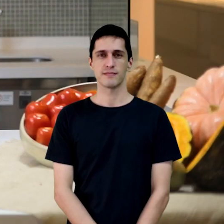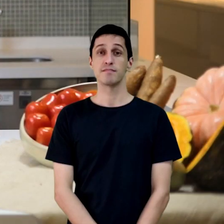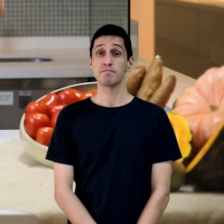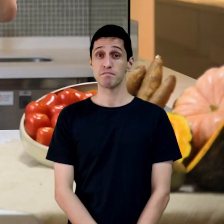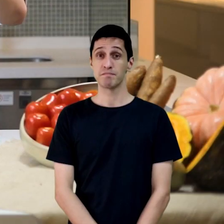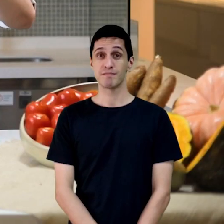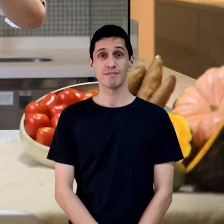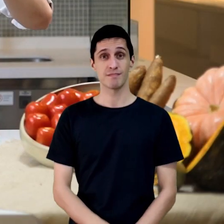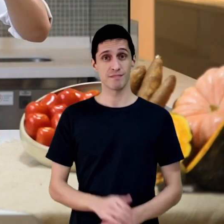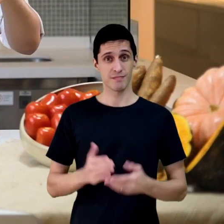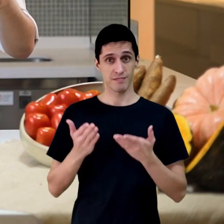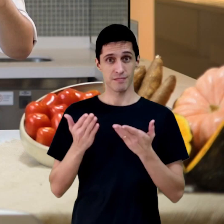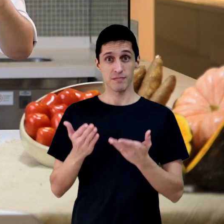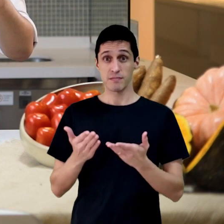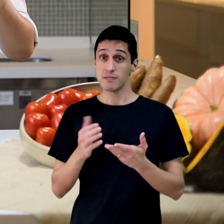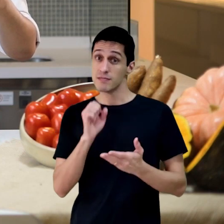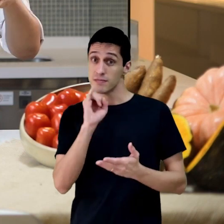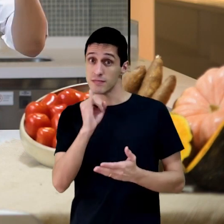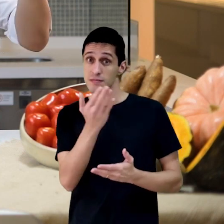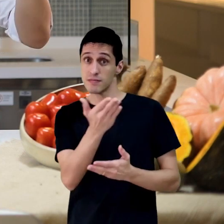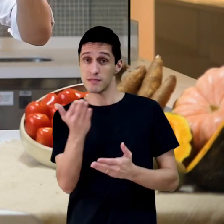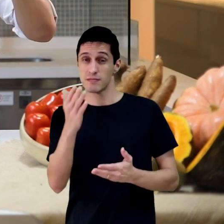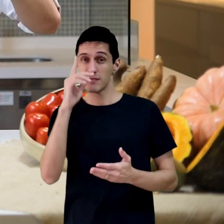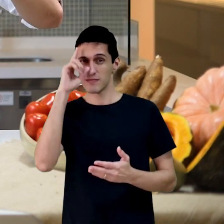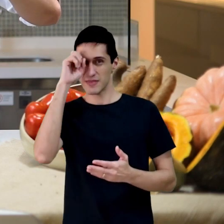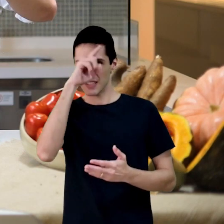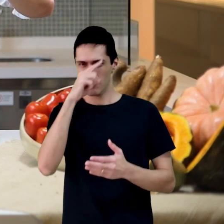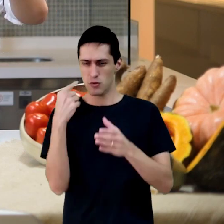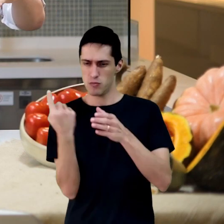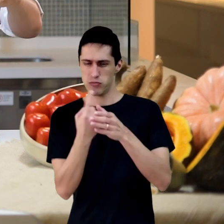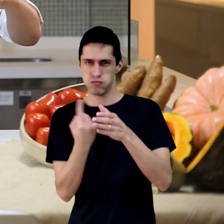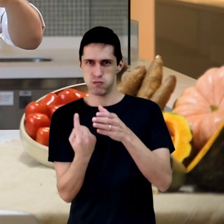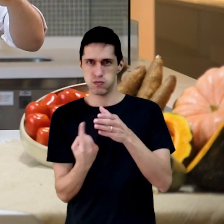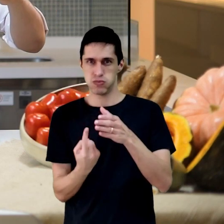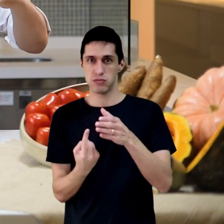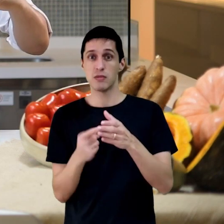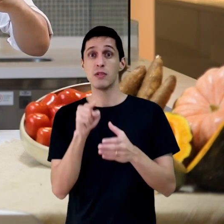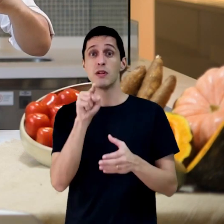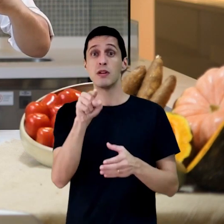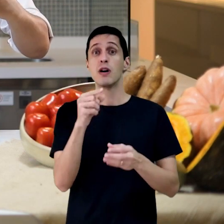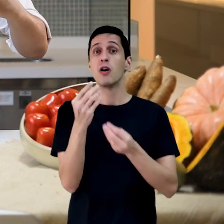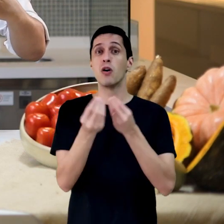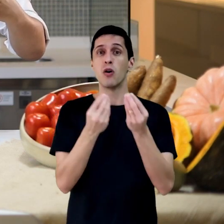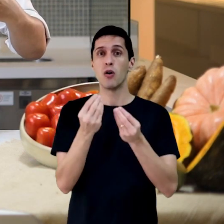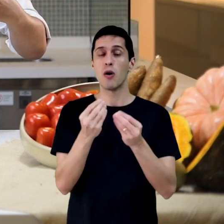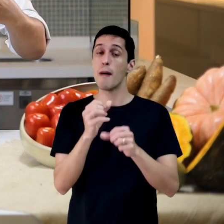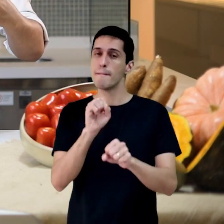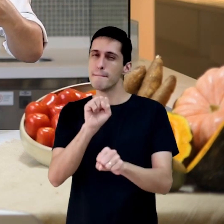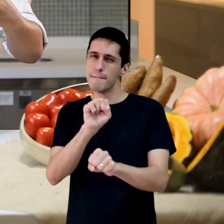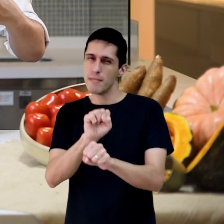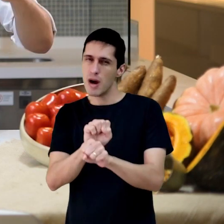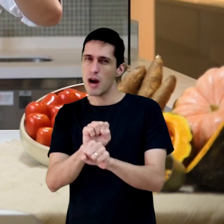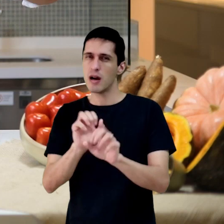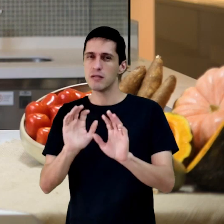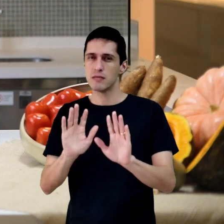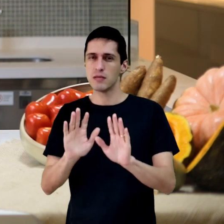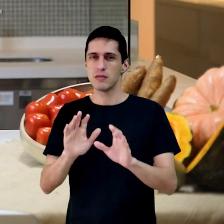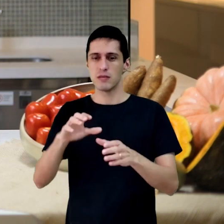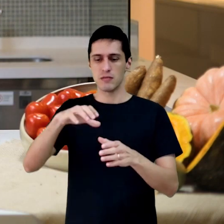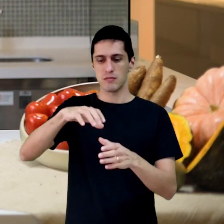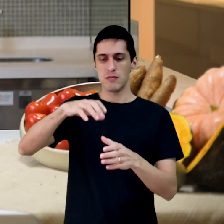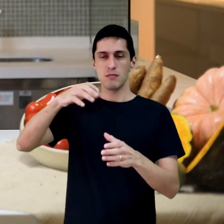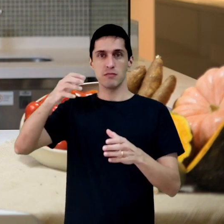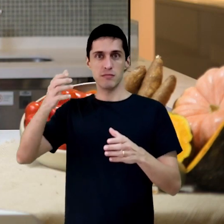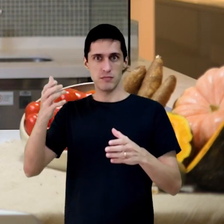Aqui, pessoal, tiver alguma dificuldade para poder bater, vocês vão fazer o seguinte, ó, vão parar um pouco, abrir